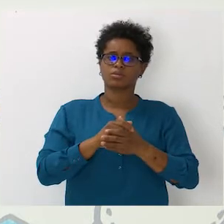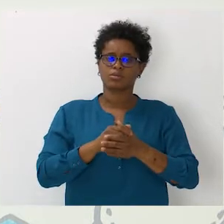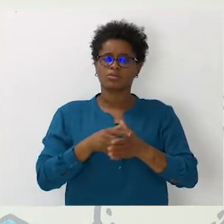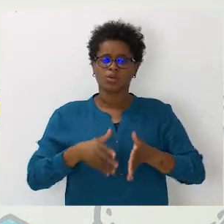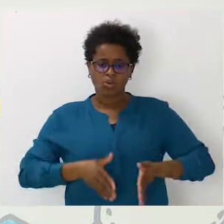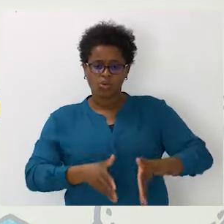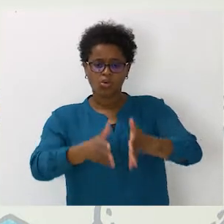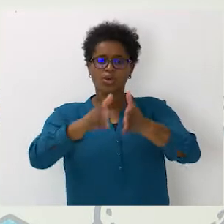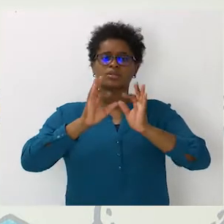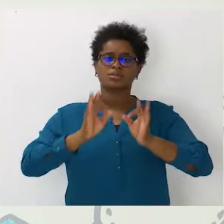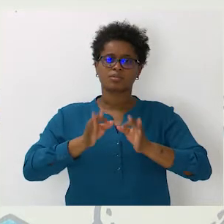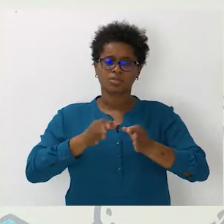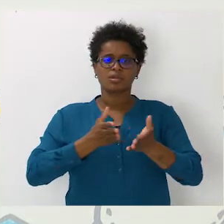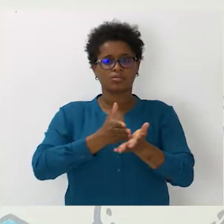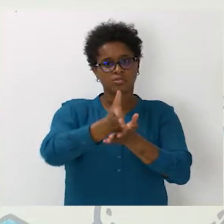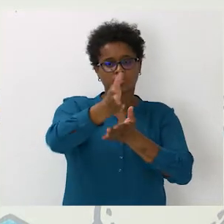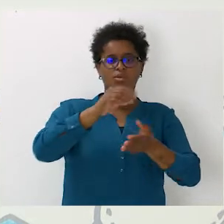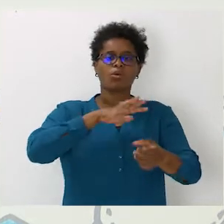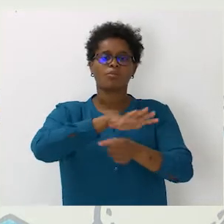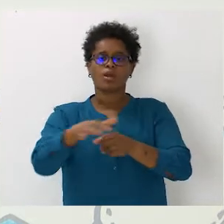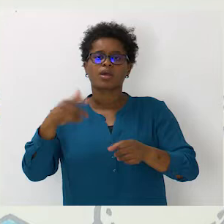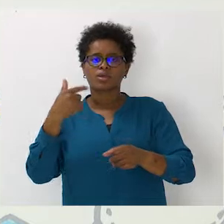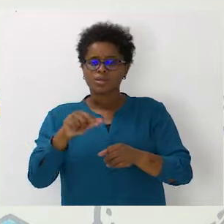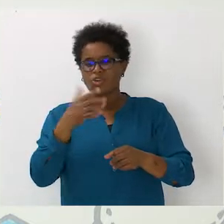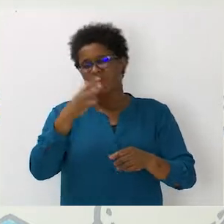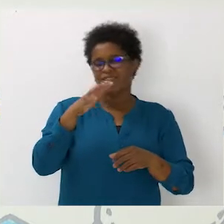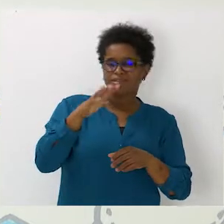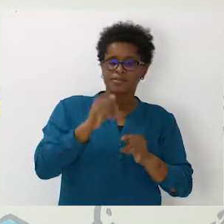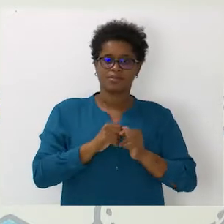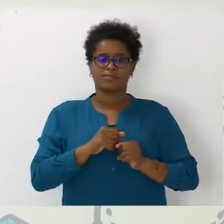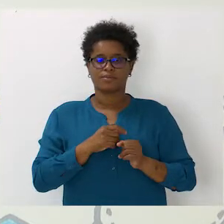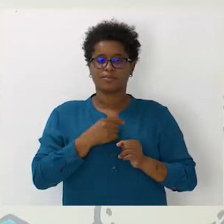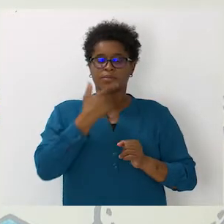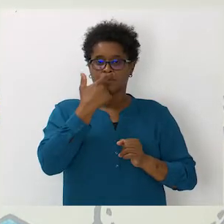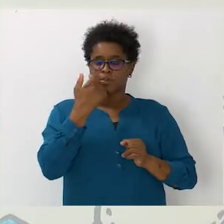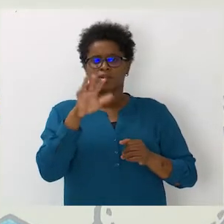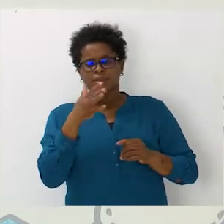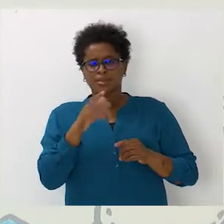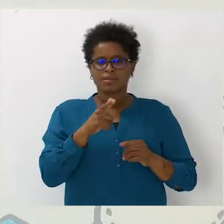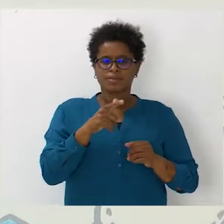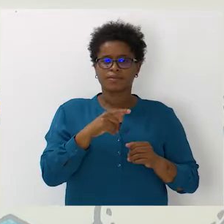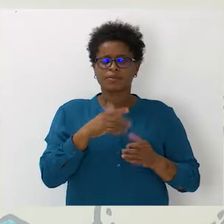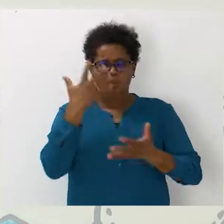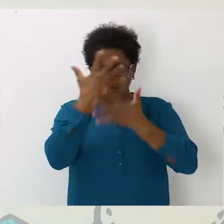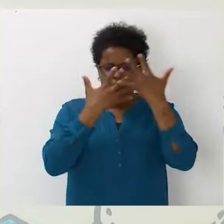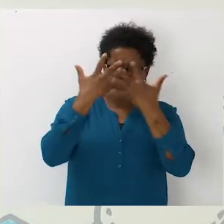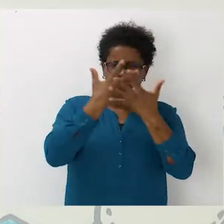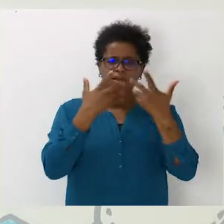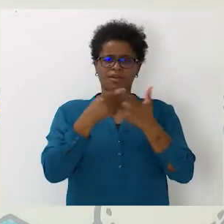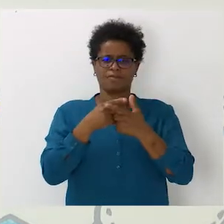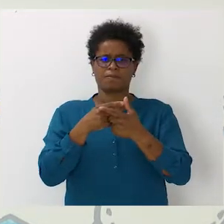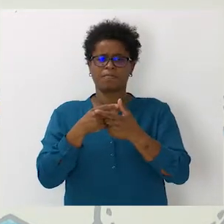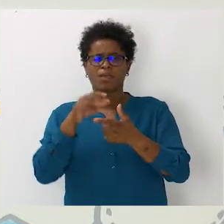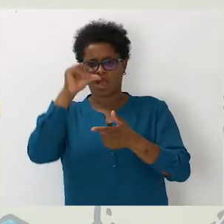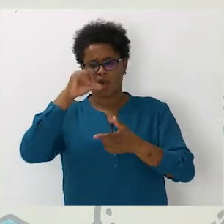corre sempre em direção ao mar. Há uma tentativa de tentarmos confundir